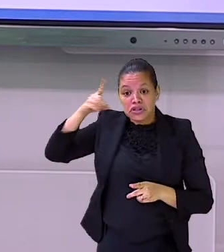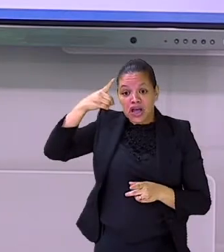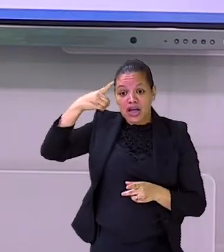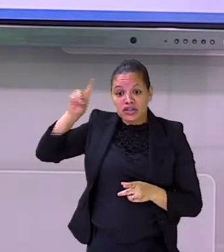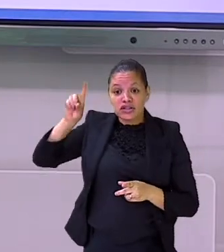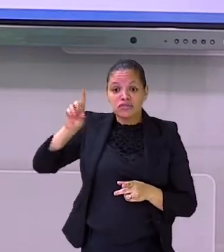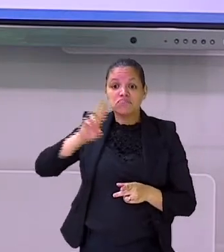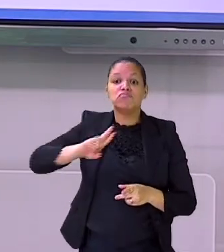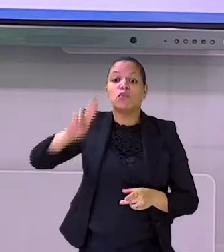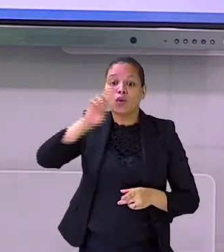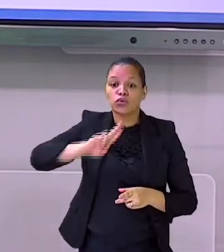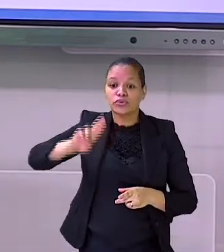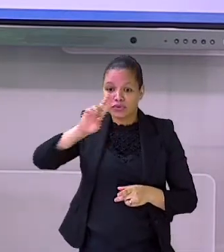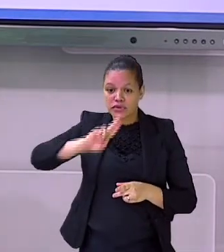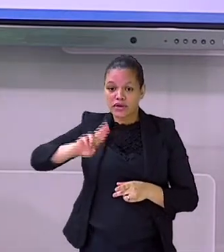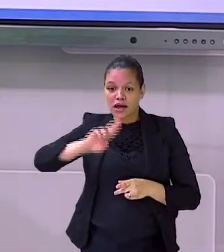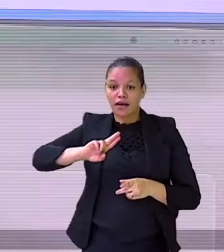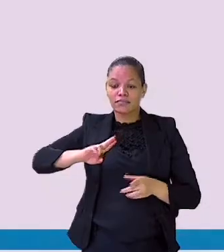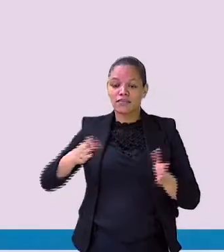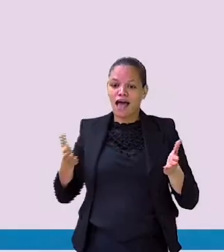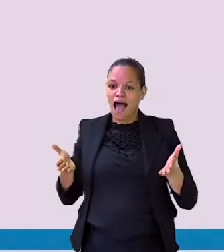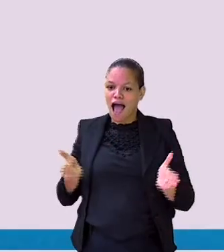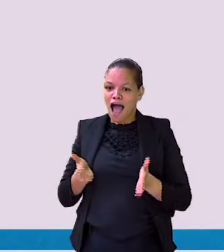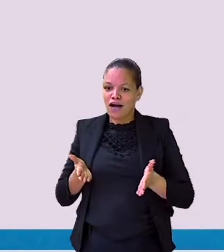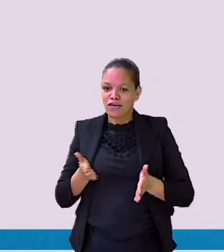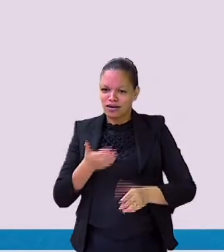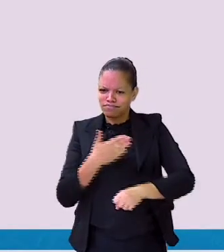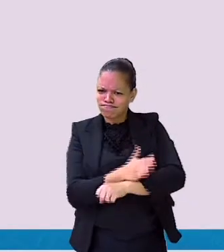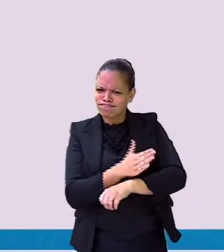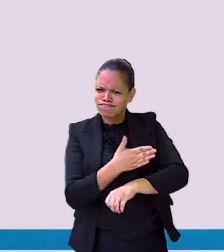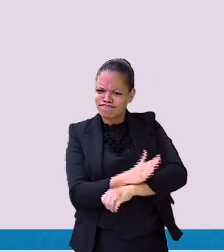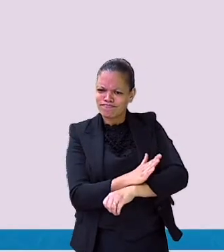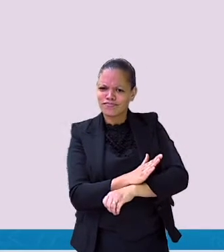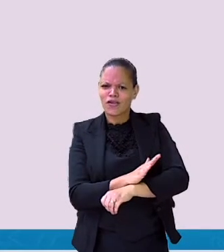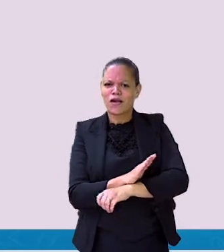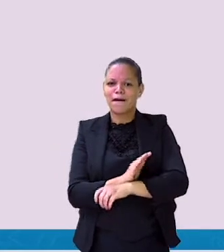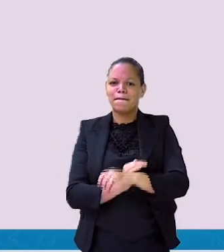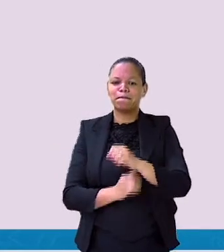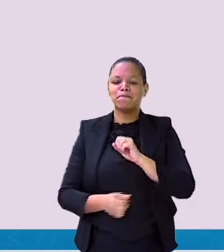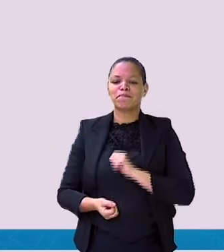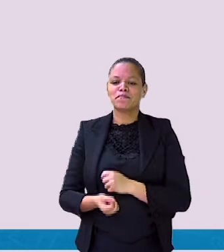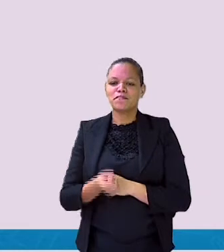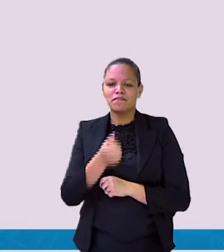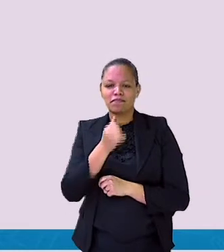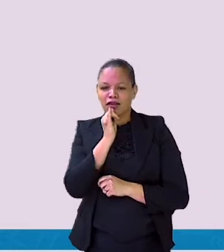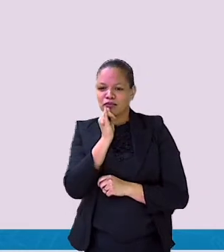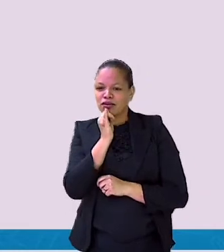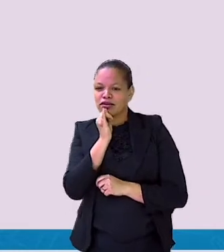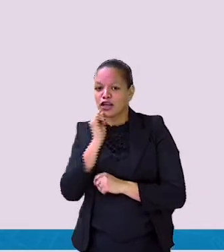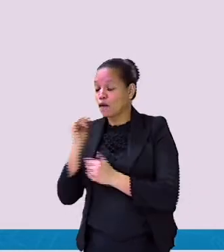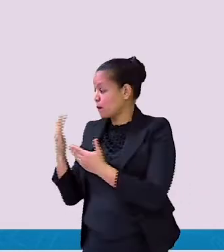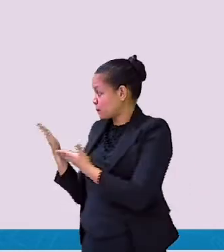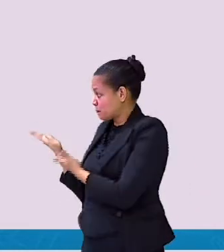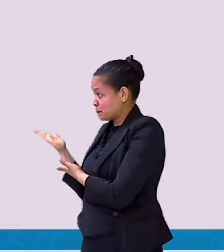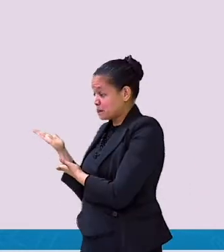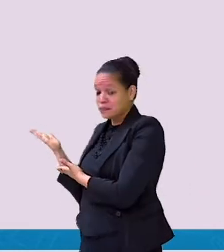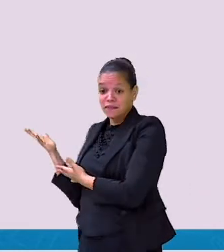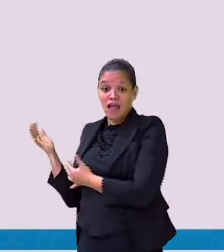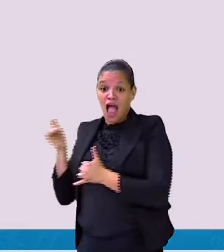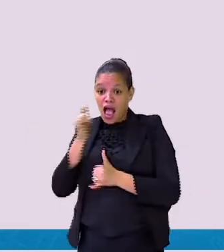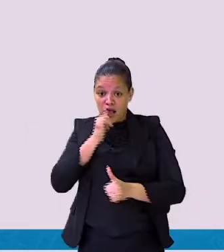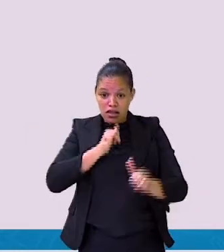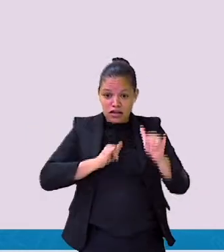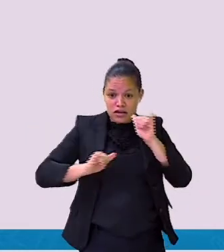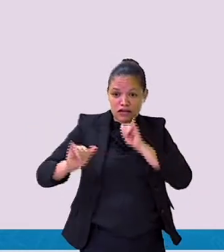o nosso entendimento. Então, vamos praticar. Vamos lá, ó. De acordo com as informações, vamos